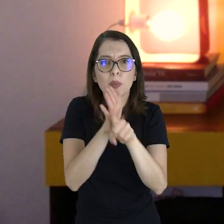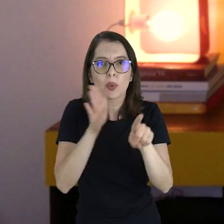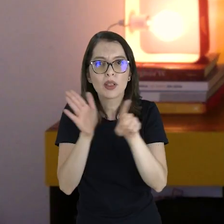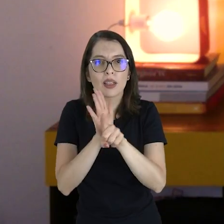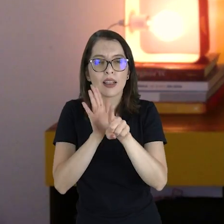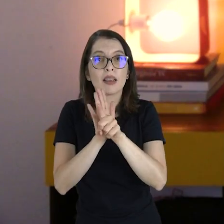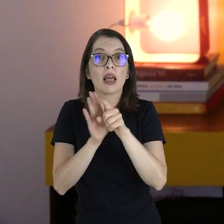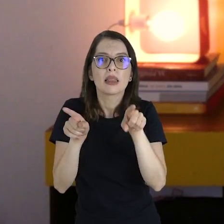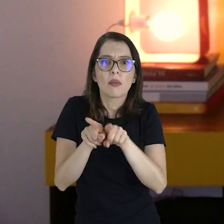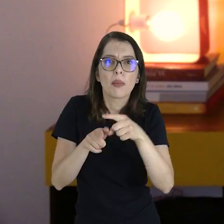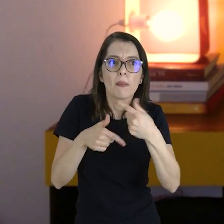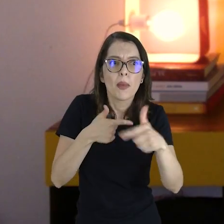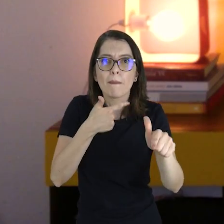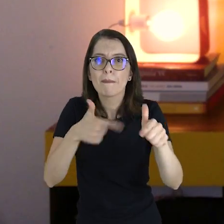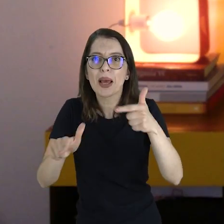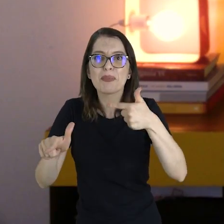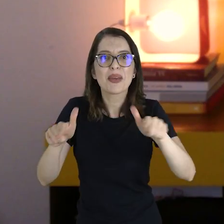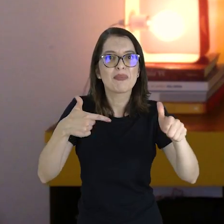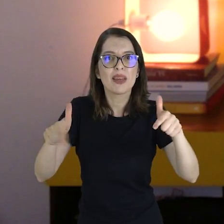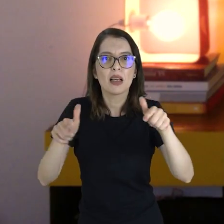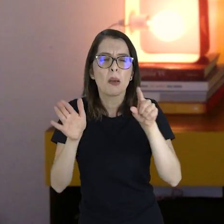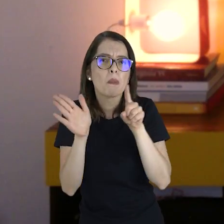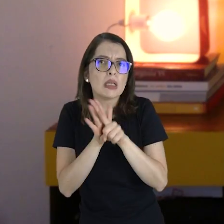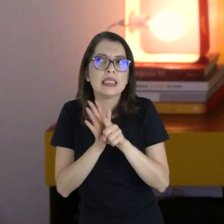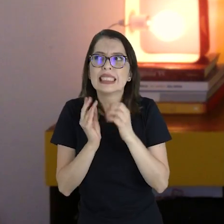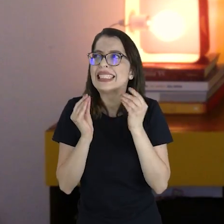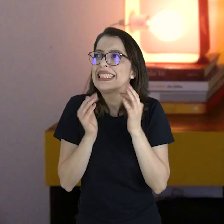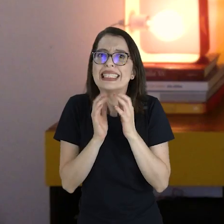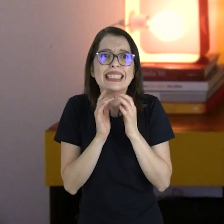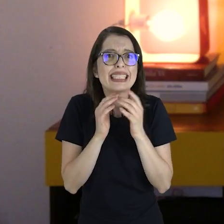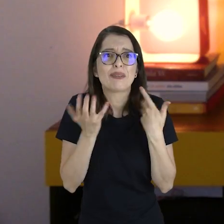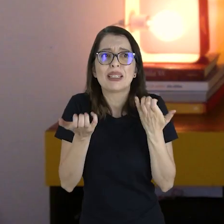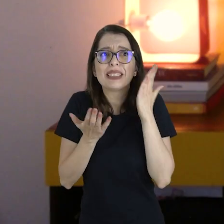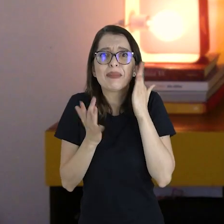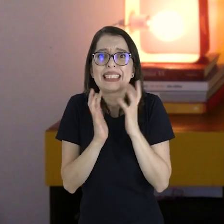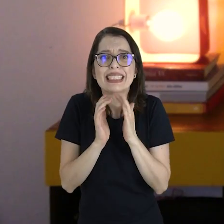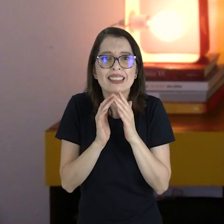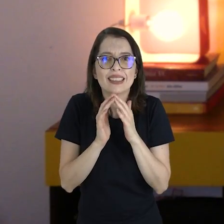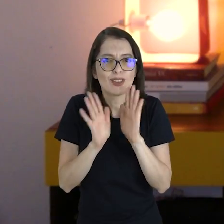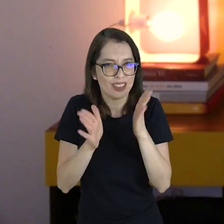perguntas que levam a outras perguntas. E se tiver uma perguntinha